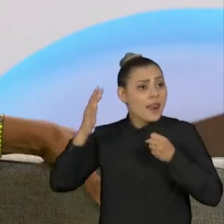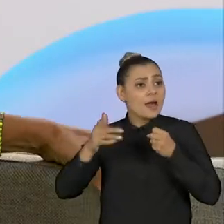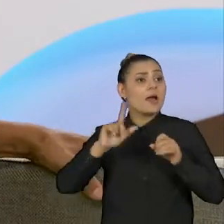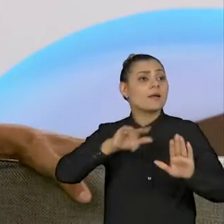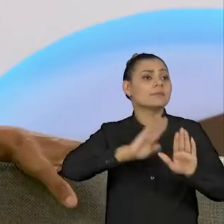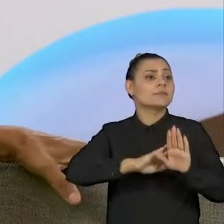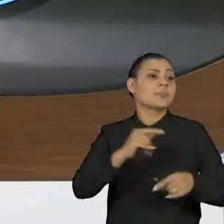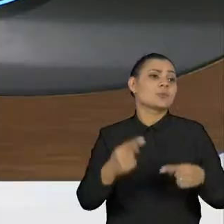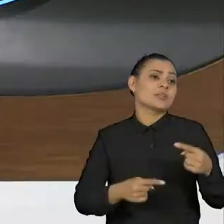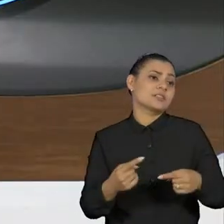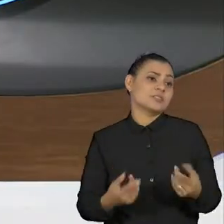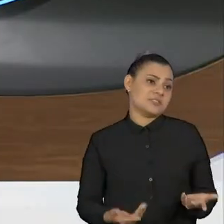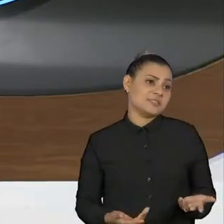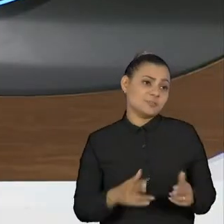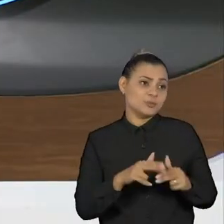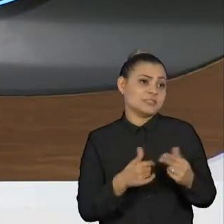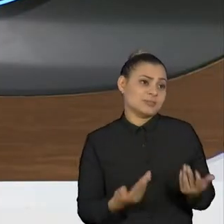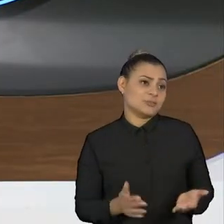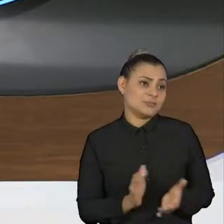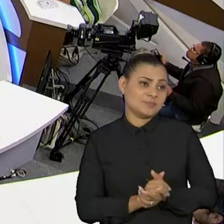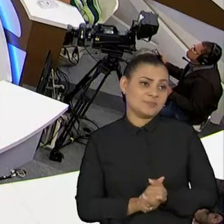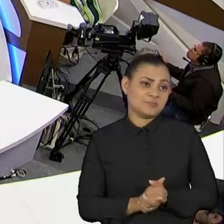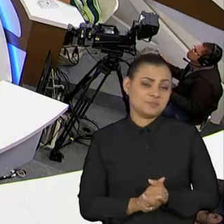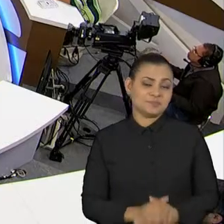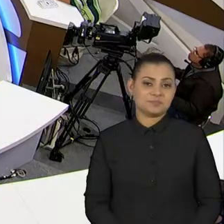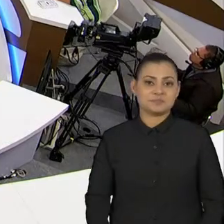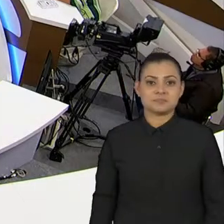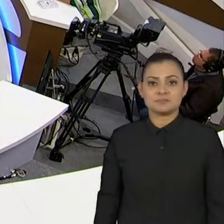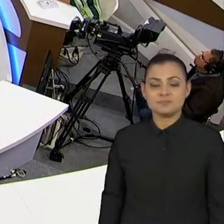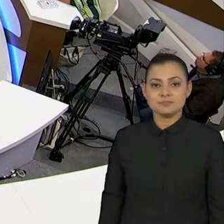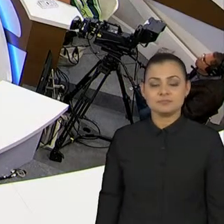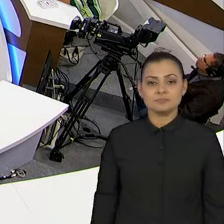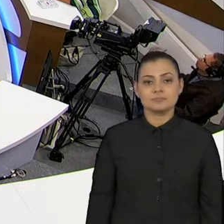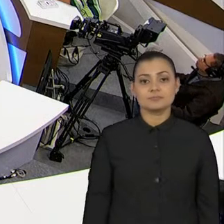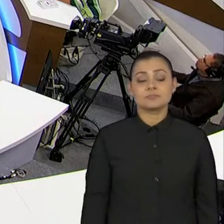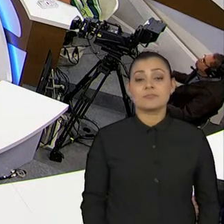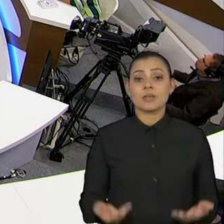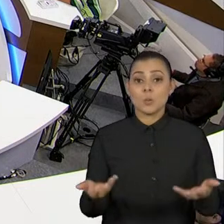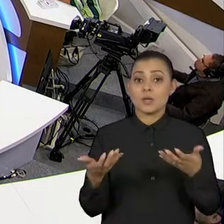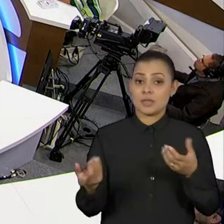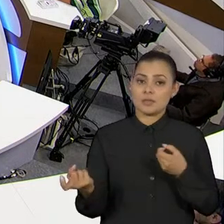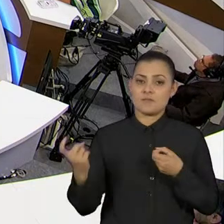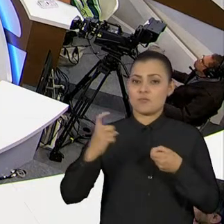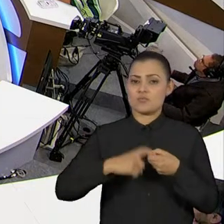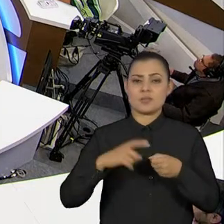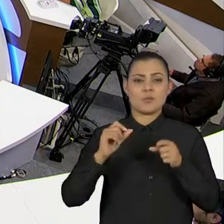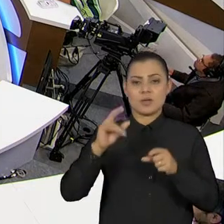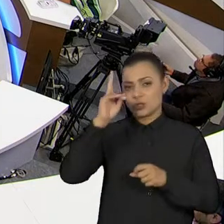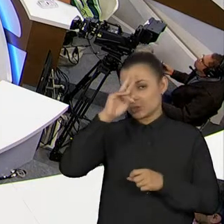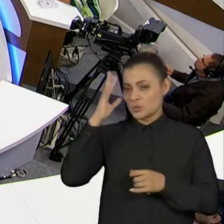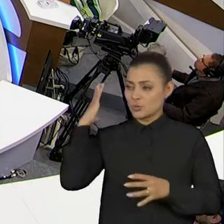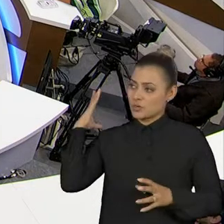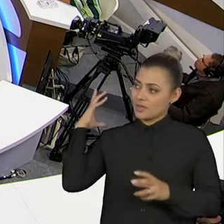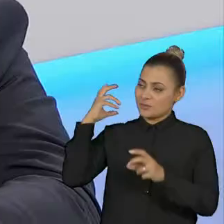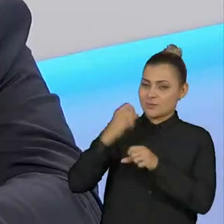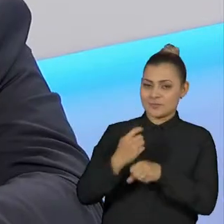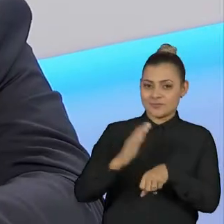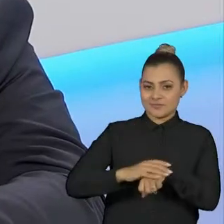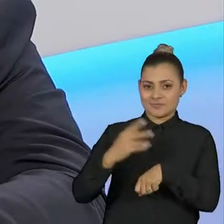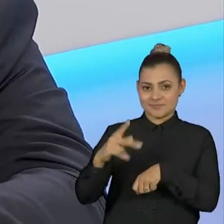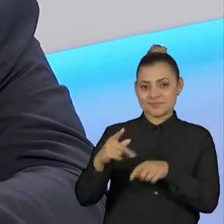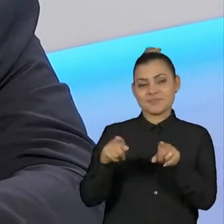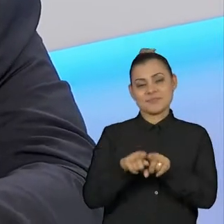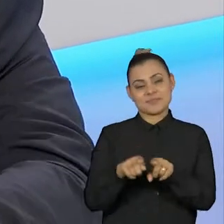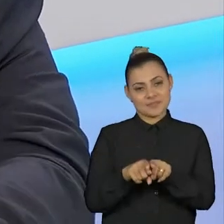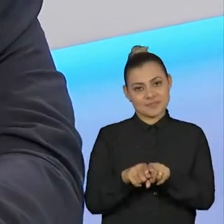Políticas. Vamos lá, vamos fazer a roda girar, pessoal. Ney, queria voltar para a faceta de historiador, vamos colocar assim, que o senhor